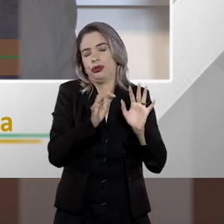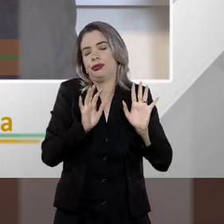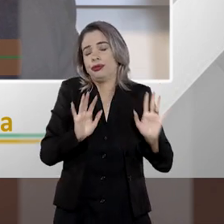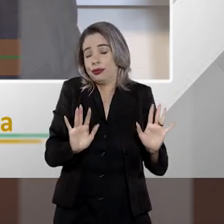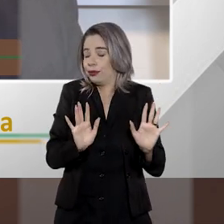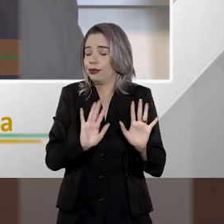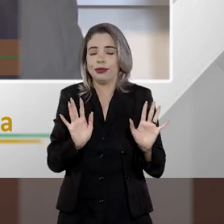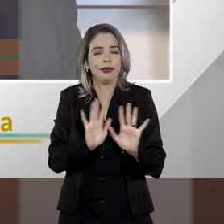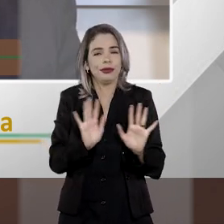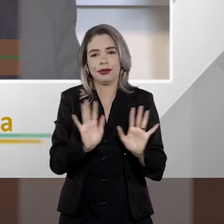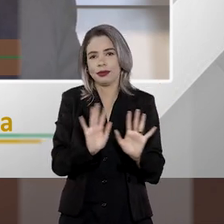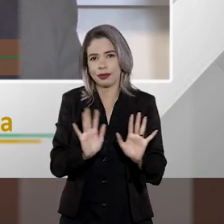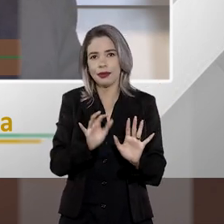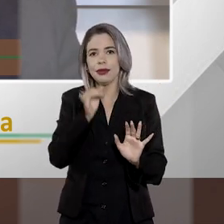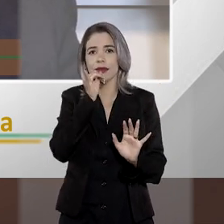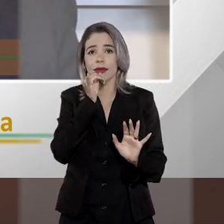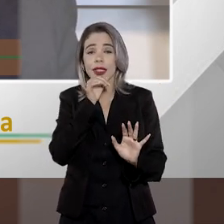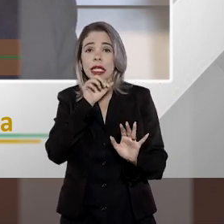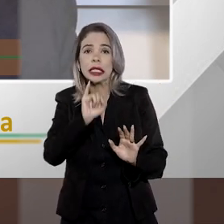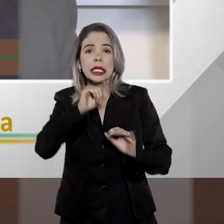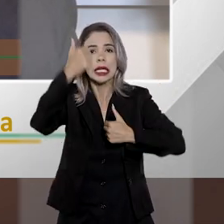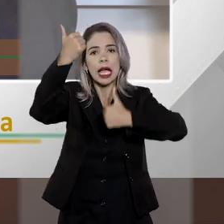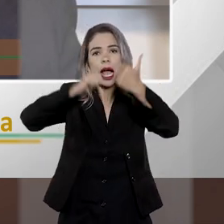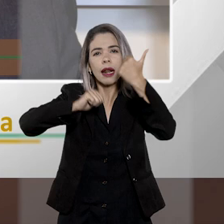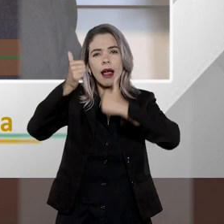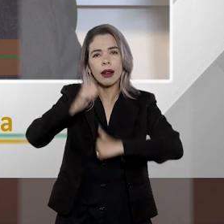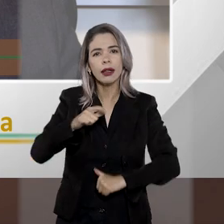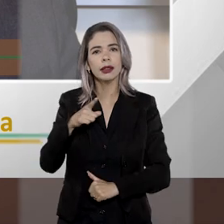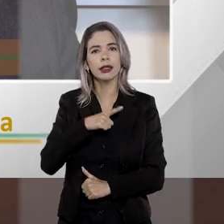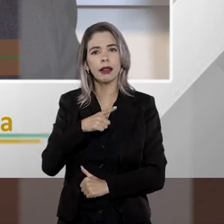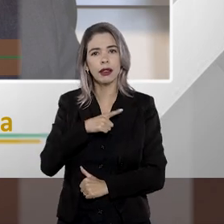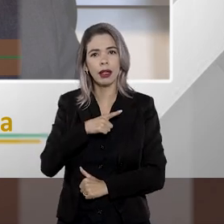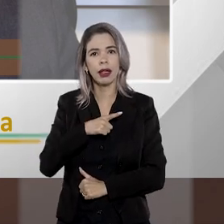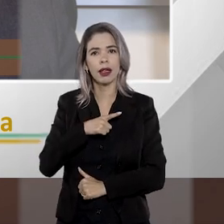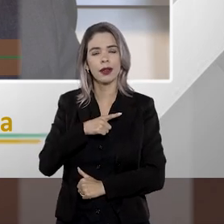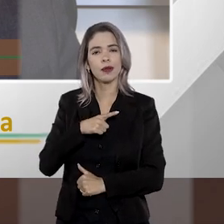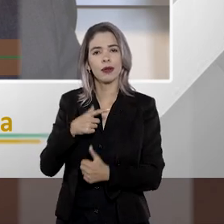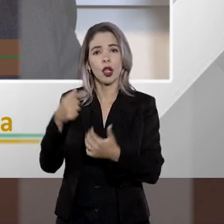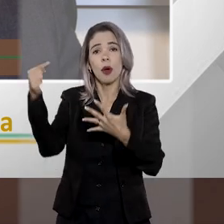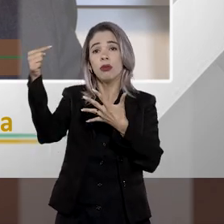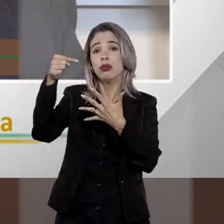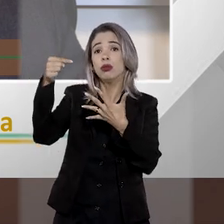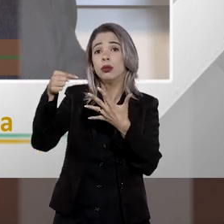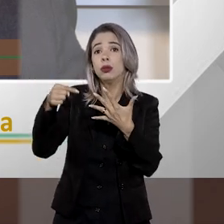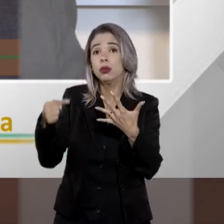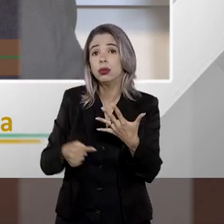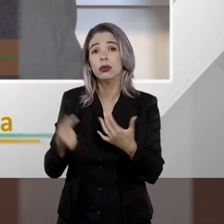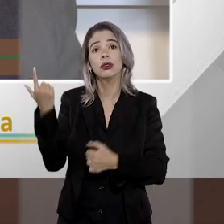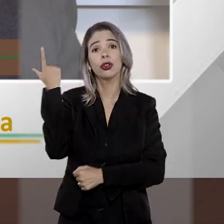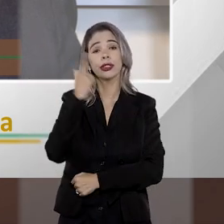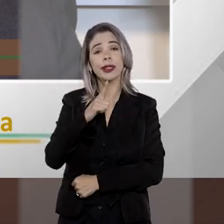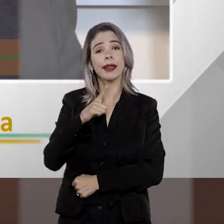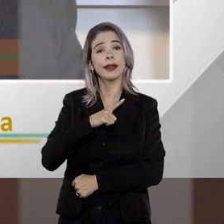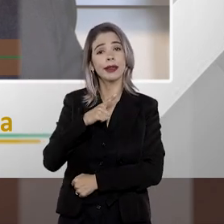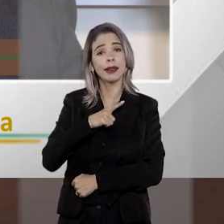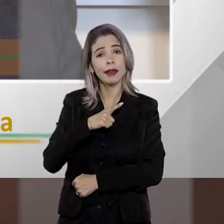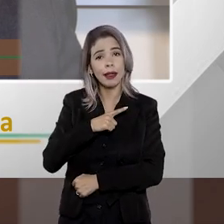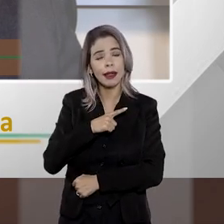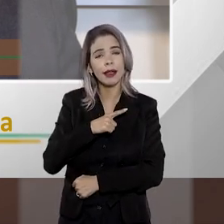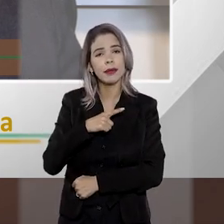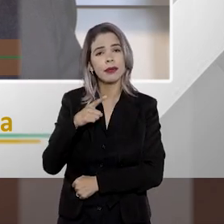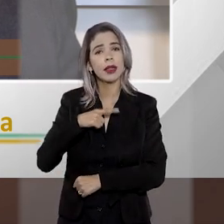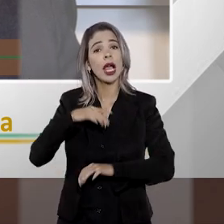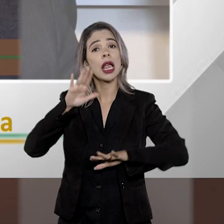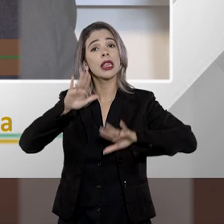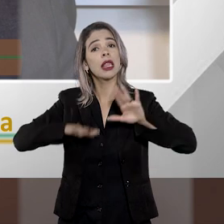quando nós analisamos, por exemplo, diante da presença de elementos que possibilitem a decretação